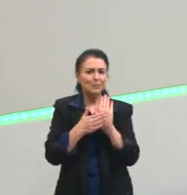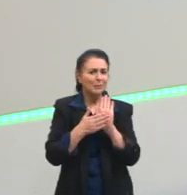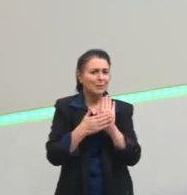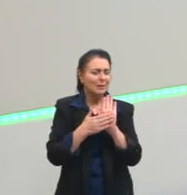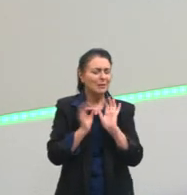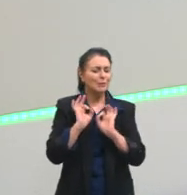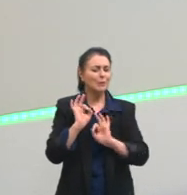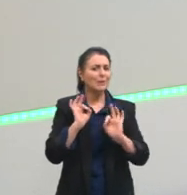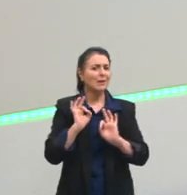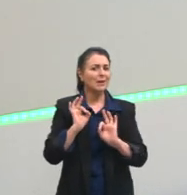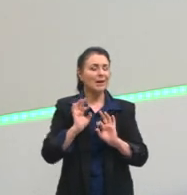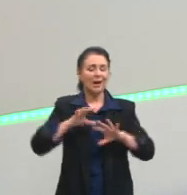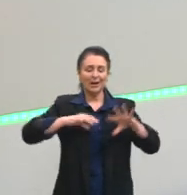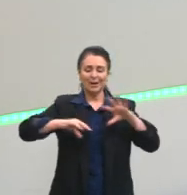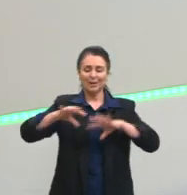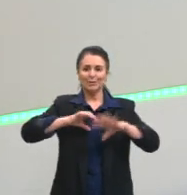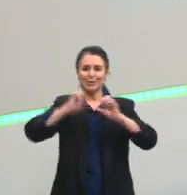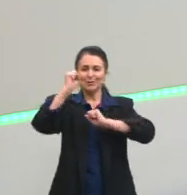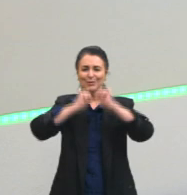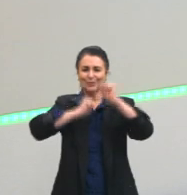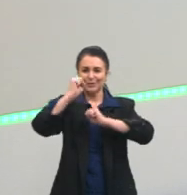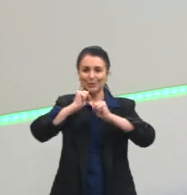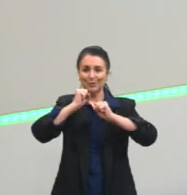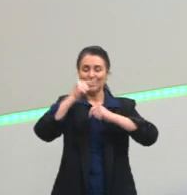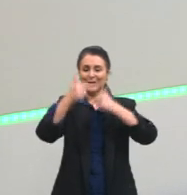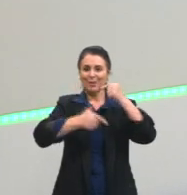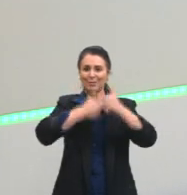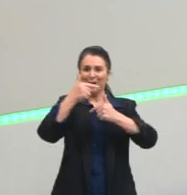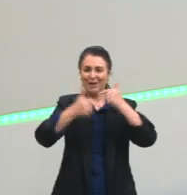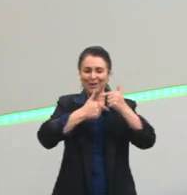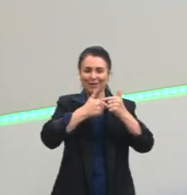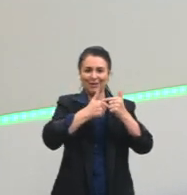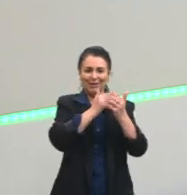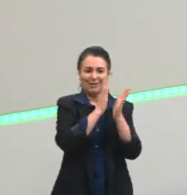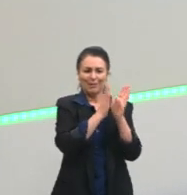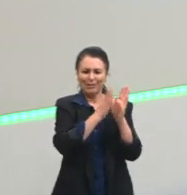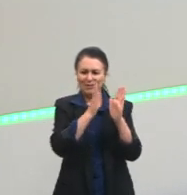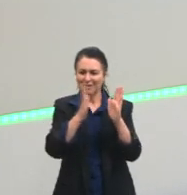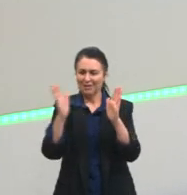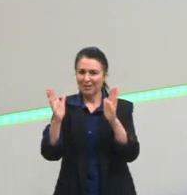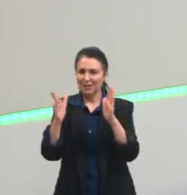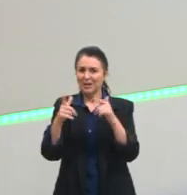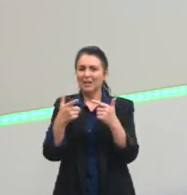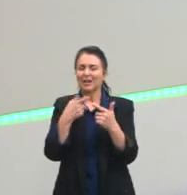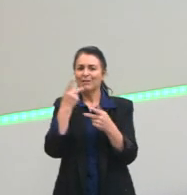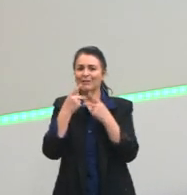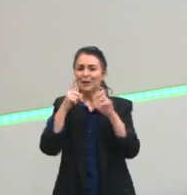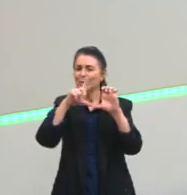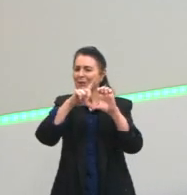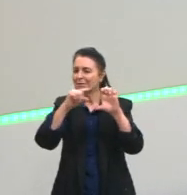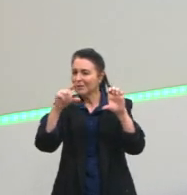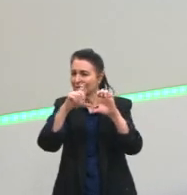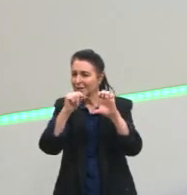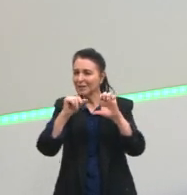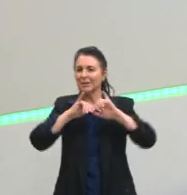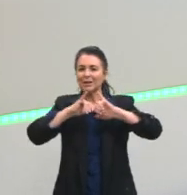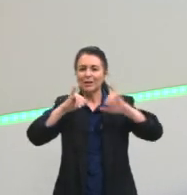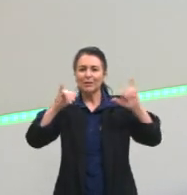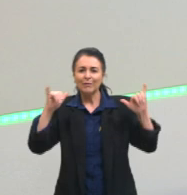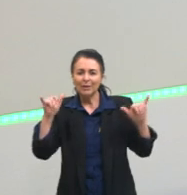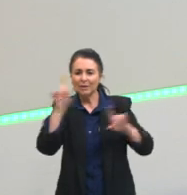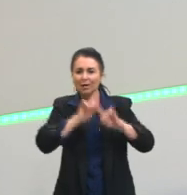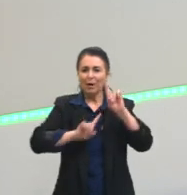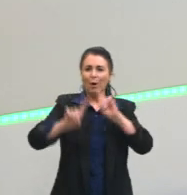admite Já prepara é que eu trabalho em série e ele já divulga que que todo empreendedorismo ele divulga que